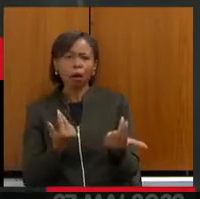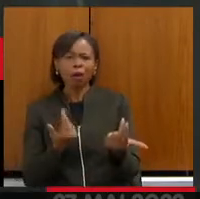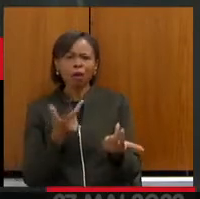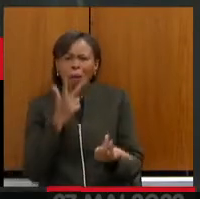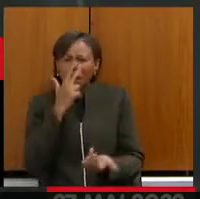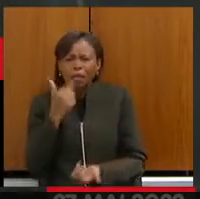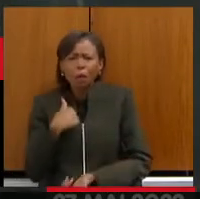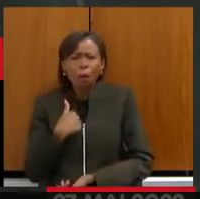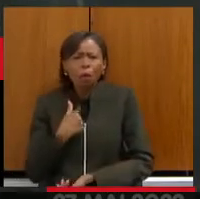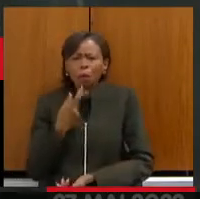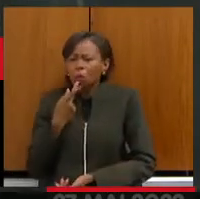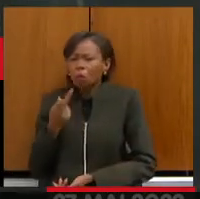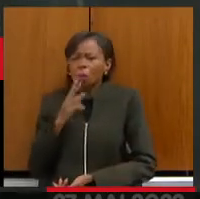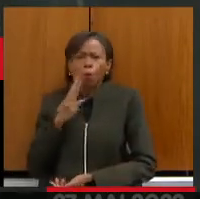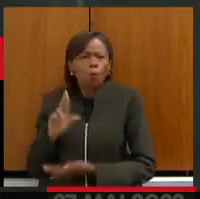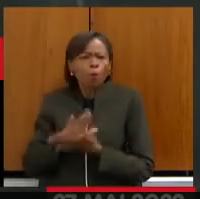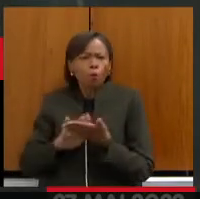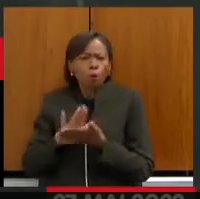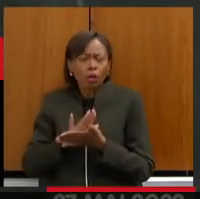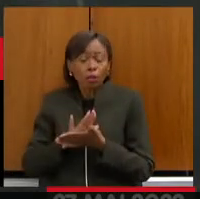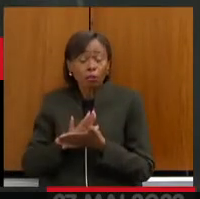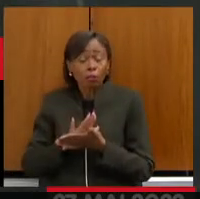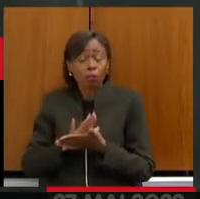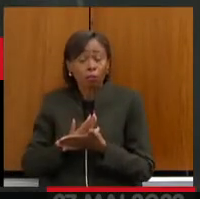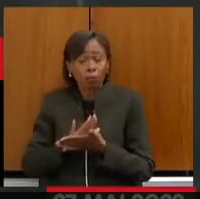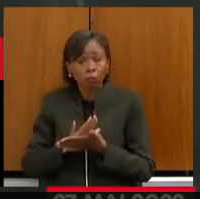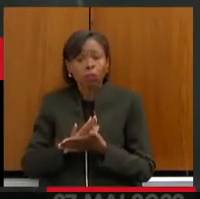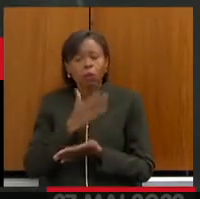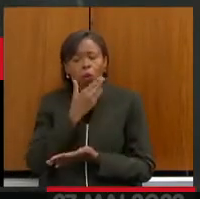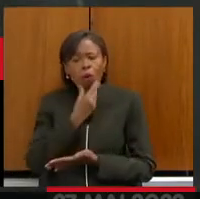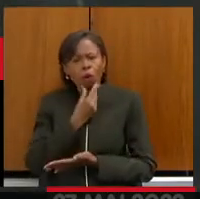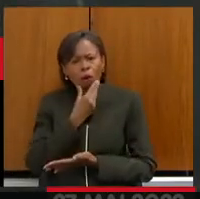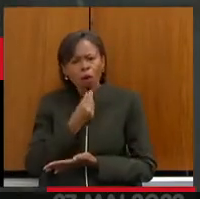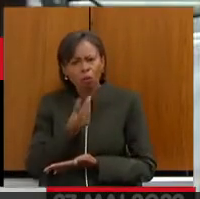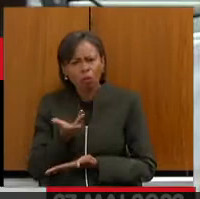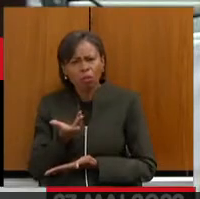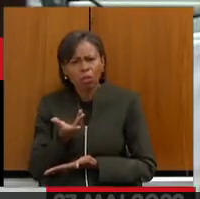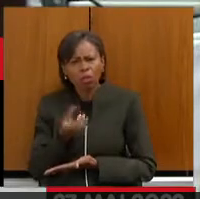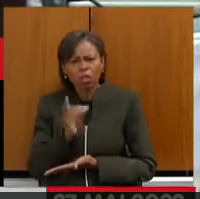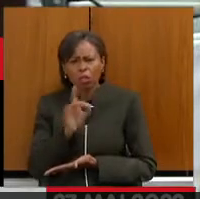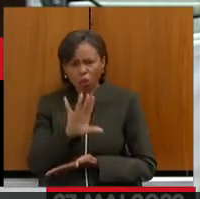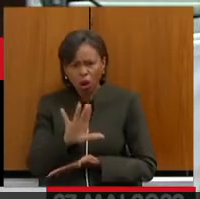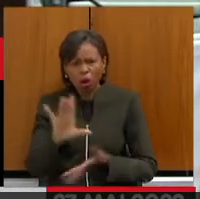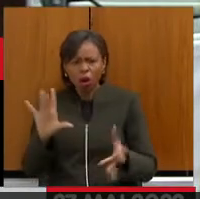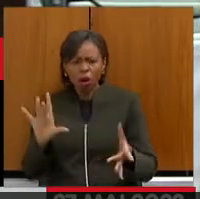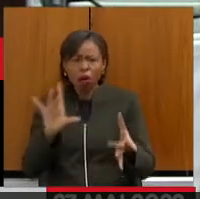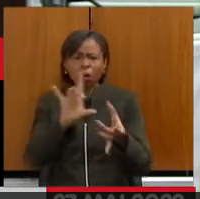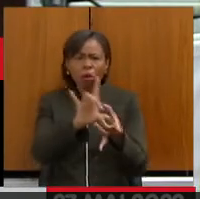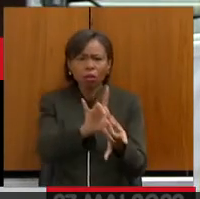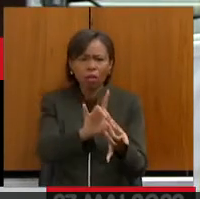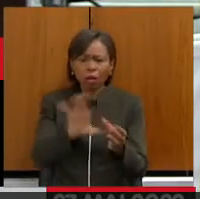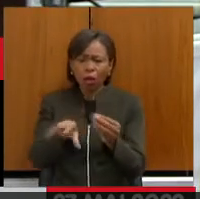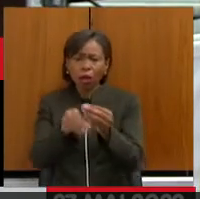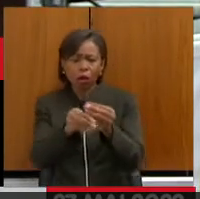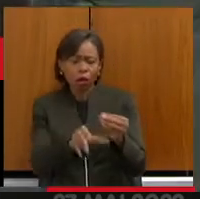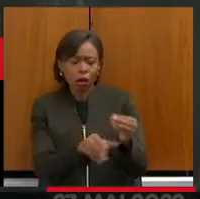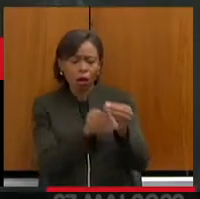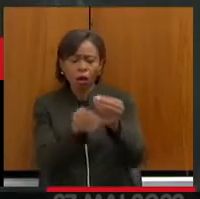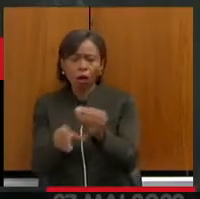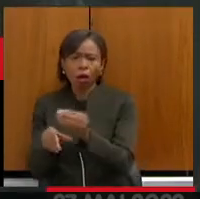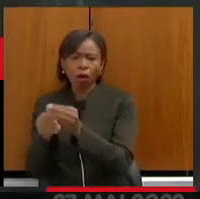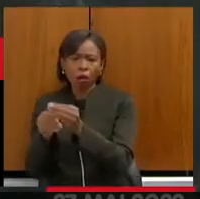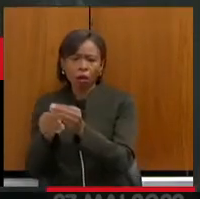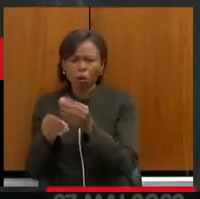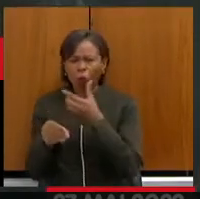os homens complementam fala de homens pois só com a gente que eles acham que tem que complementar e